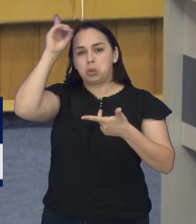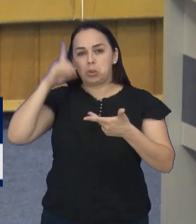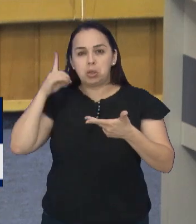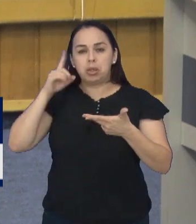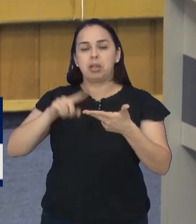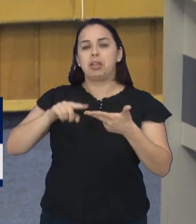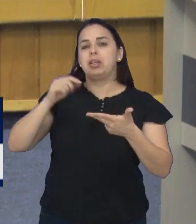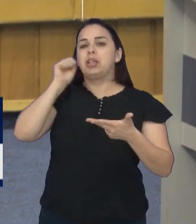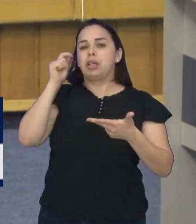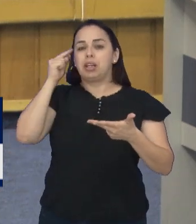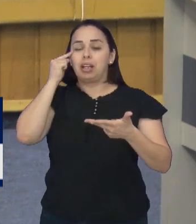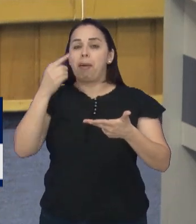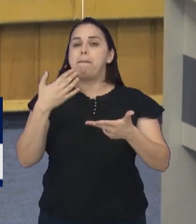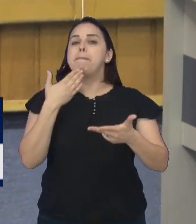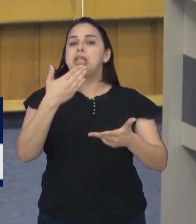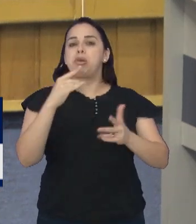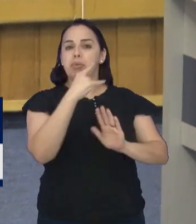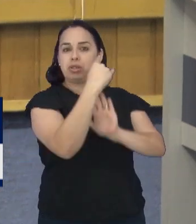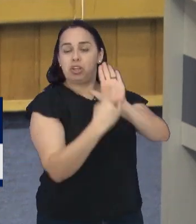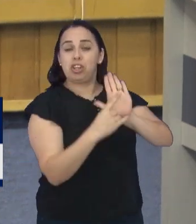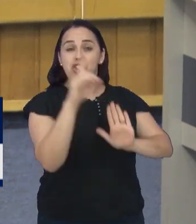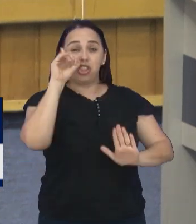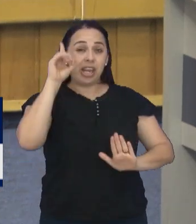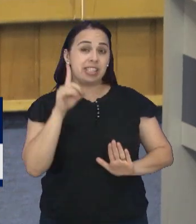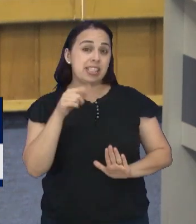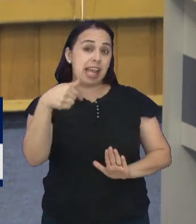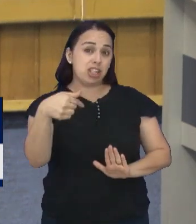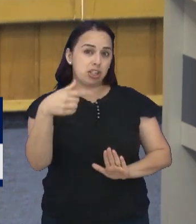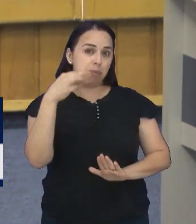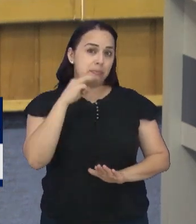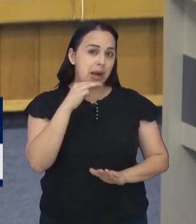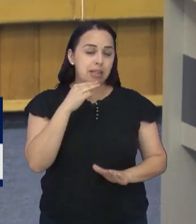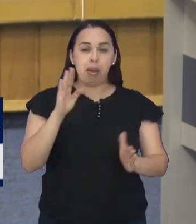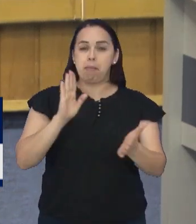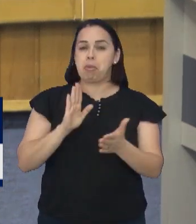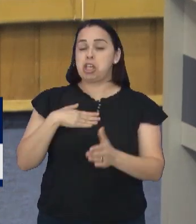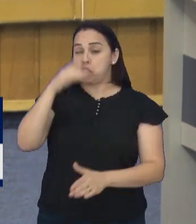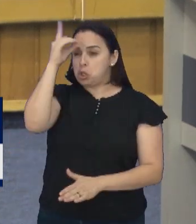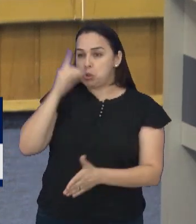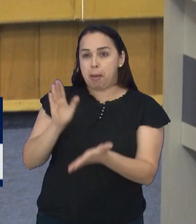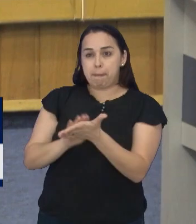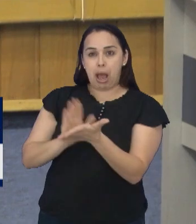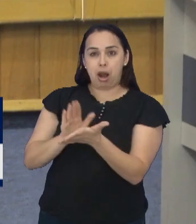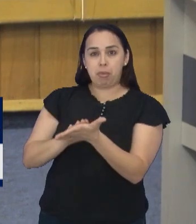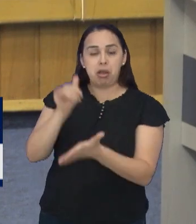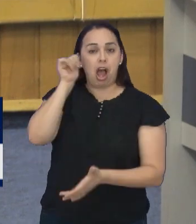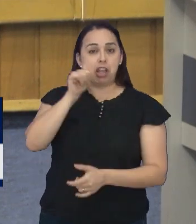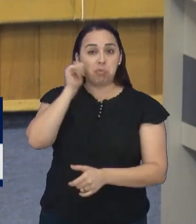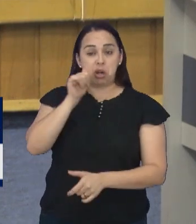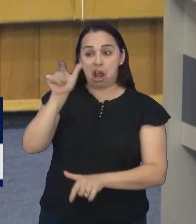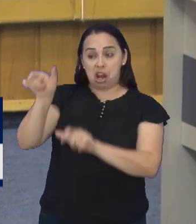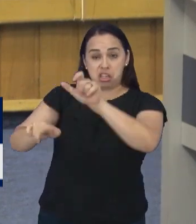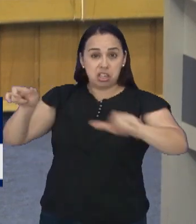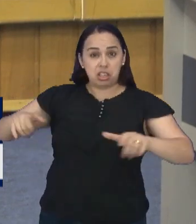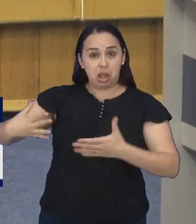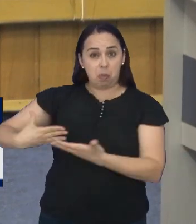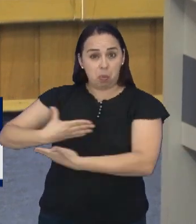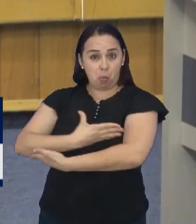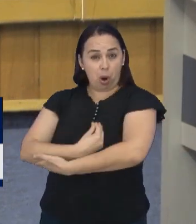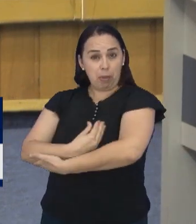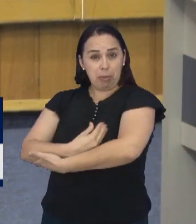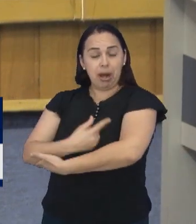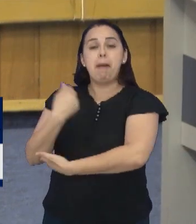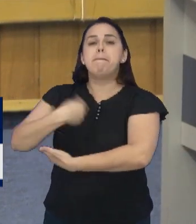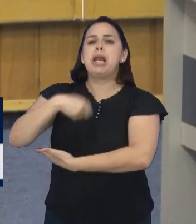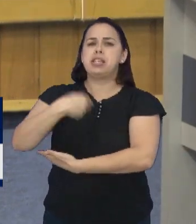hoje com requerimento para o dia 7, mas Dulce, parabéns, porque as mulheres que estão amamentando precisam